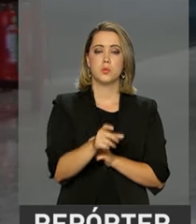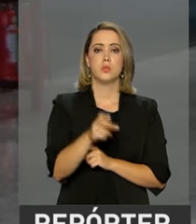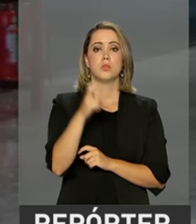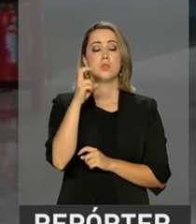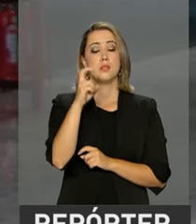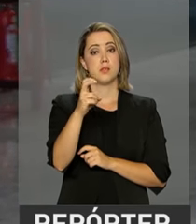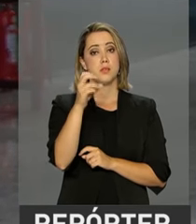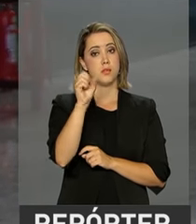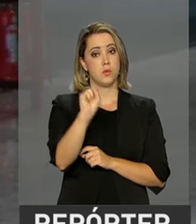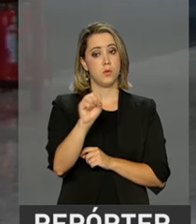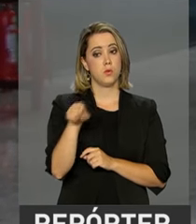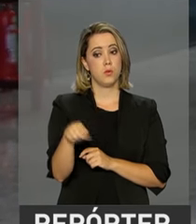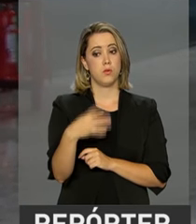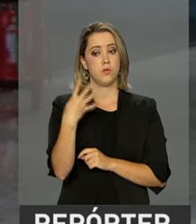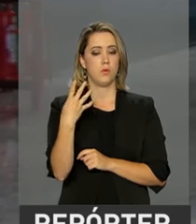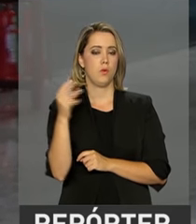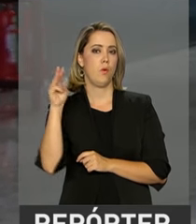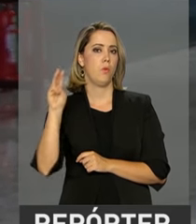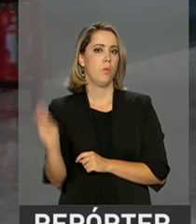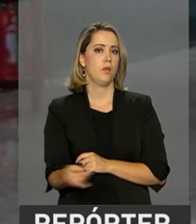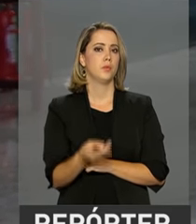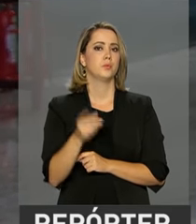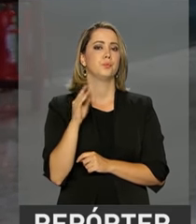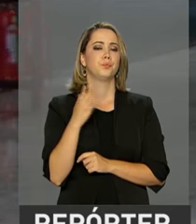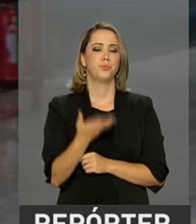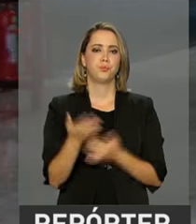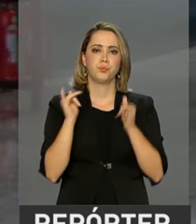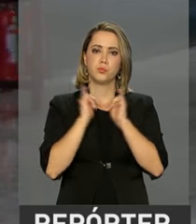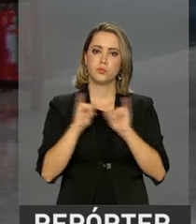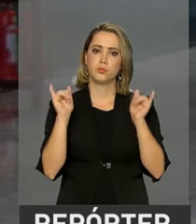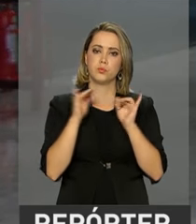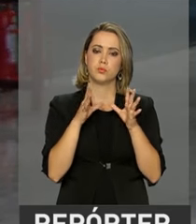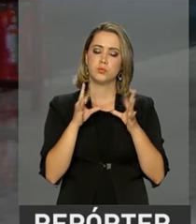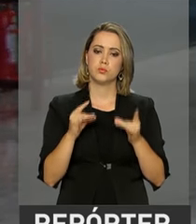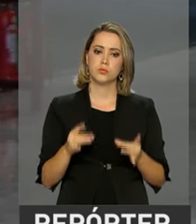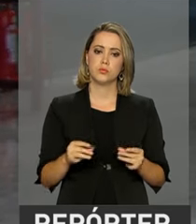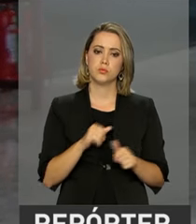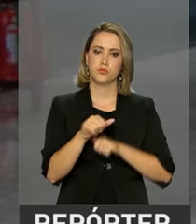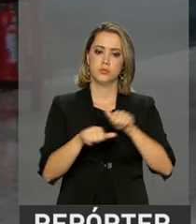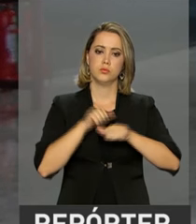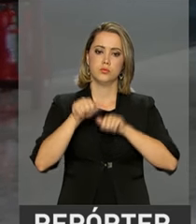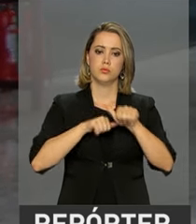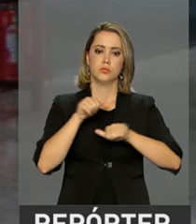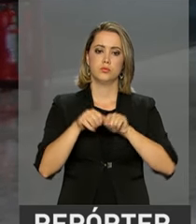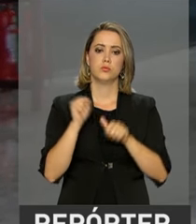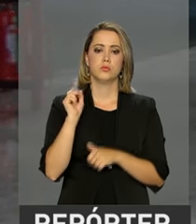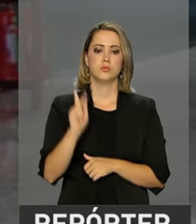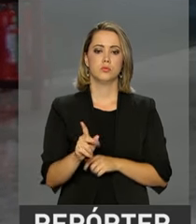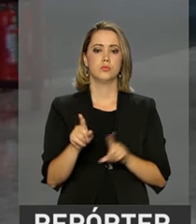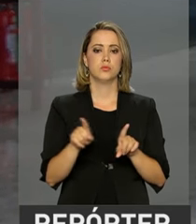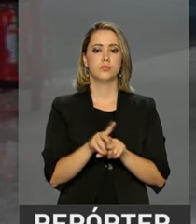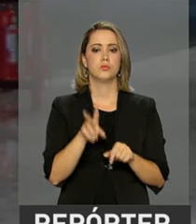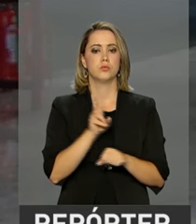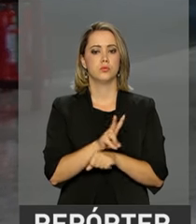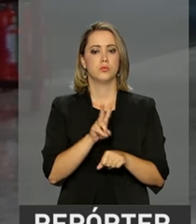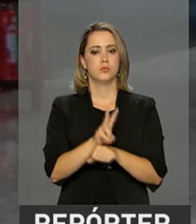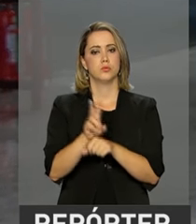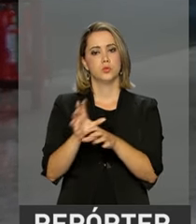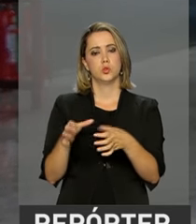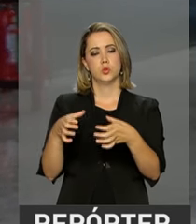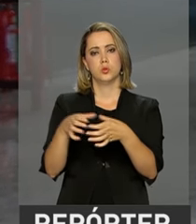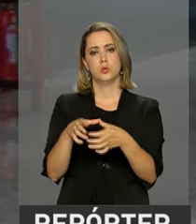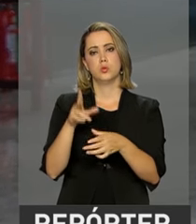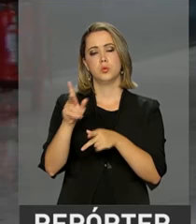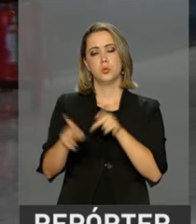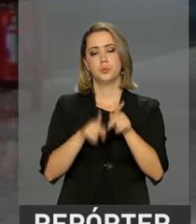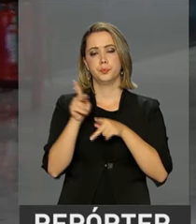milhões. Em nota divulgada hoje, o Ministério da Fazenda destacou que as mudanças na Previdência protegem a parcela da